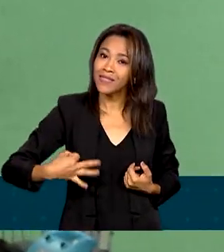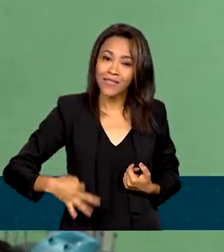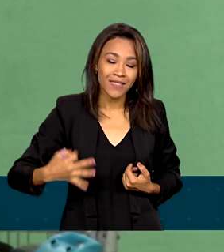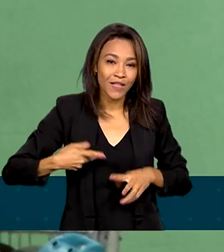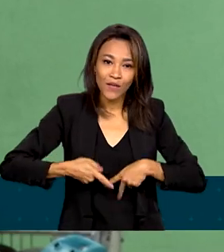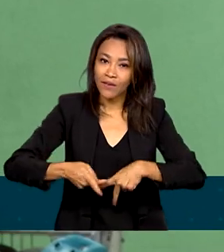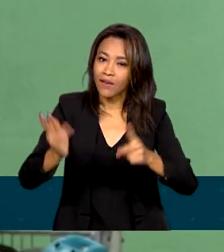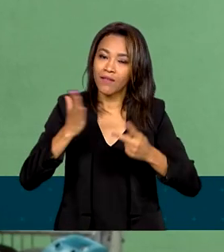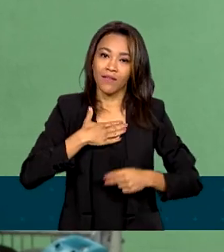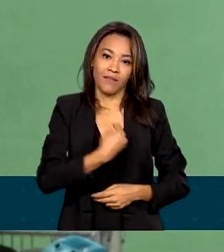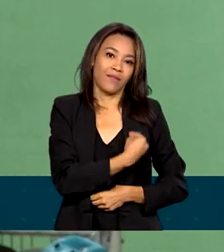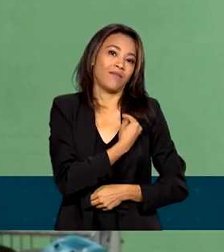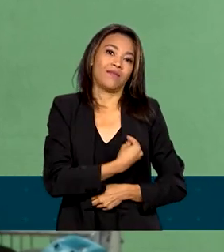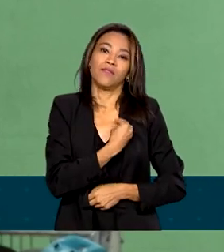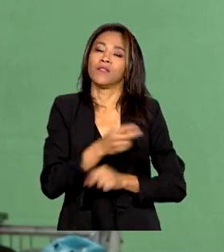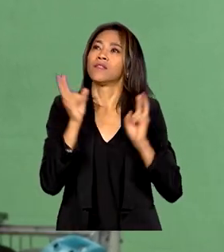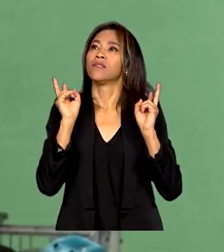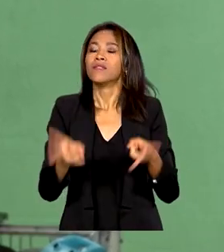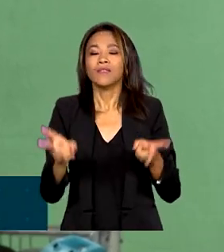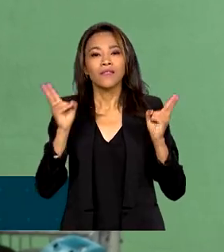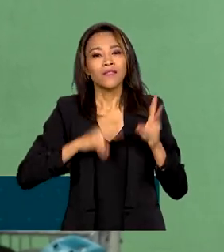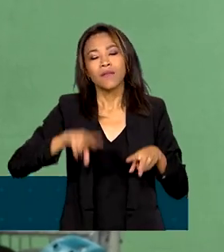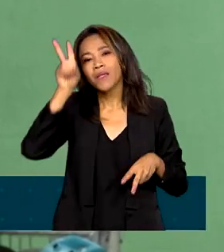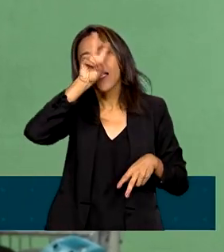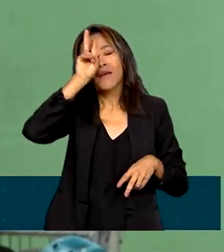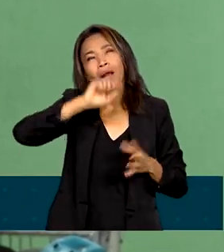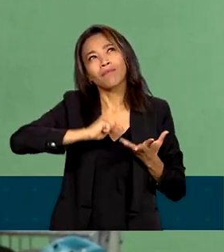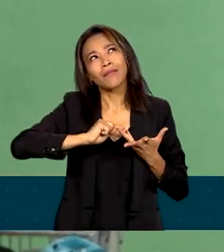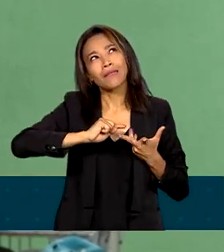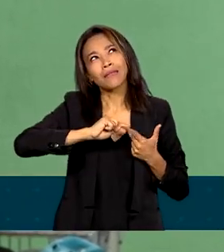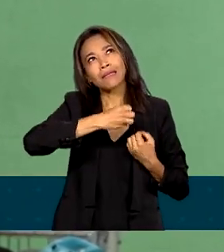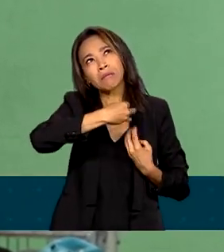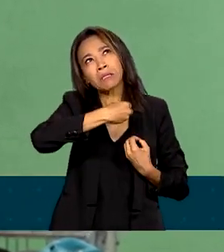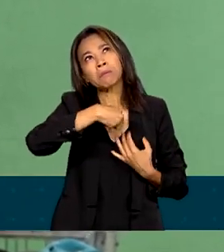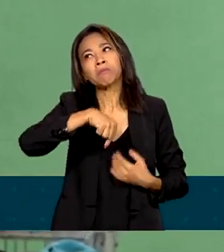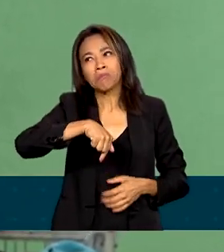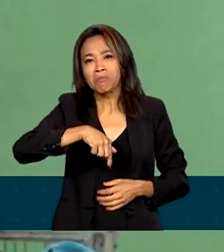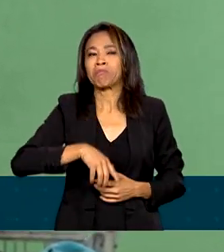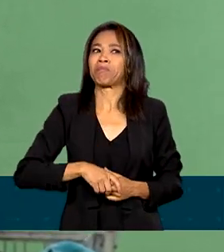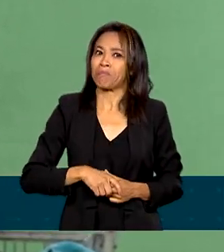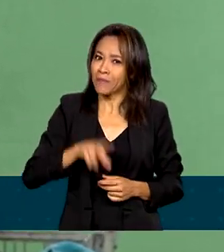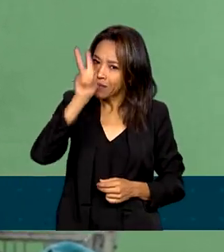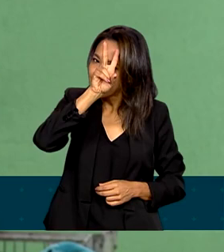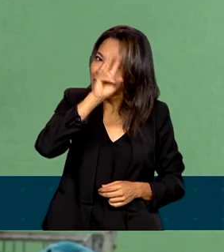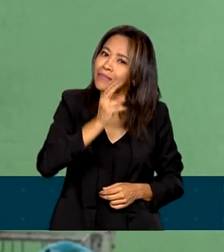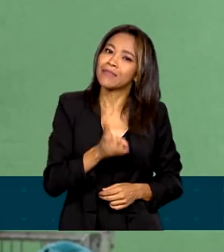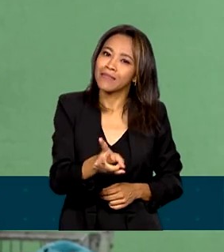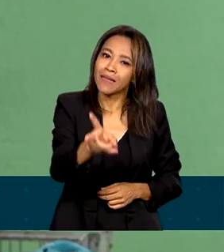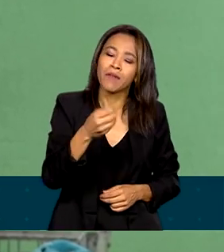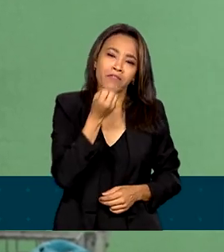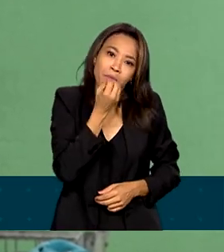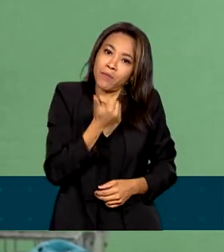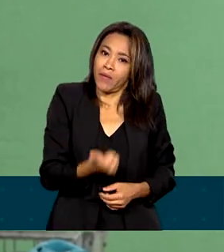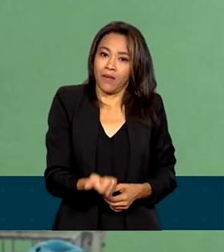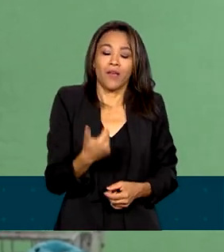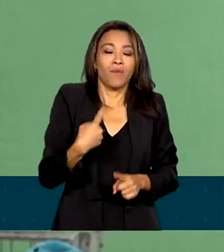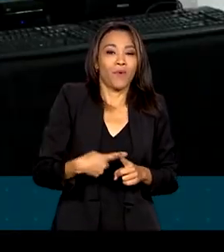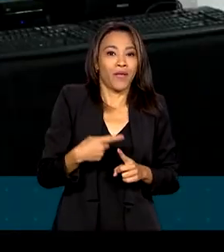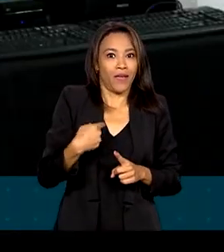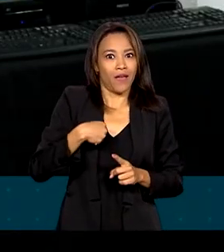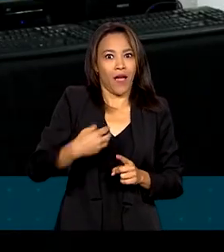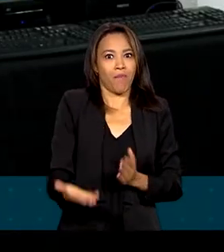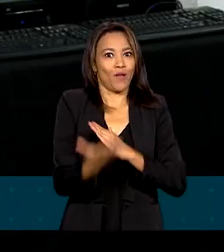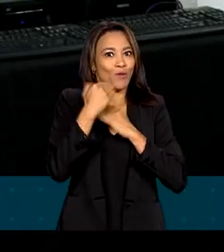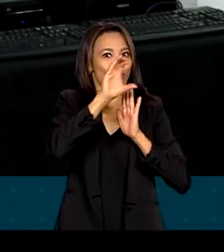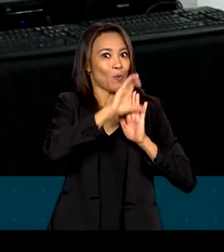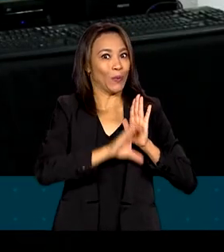levar para a minha vida inteira e sempre lembrar de todos os ensinamentos que eu tive aqui, né? E eu acho que também fez muito bem pelo meu currículo.